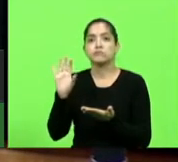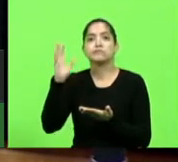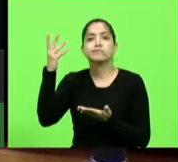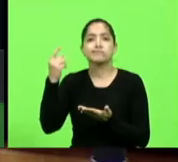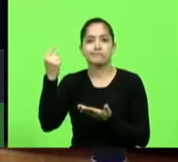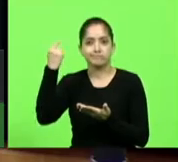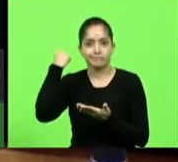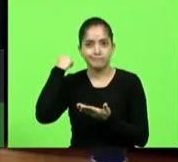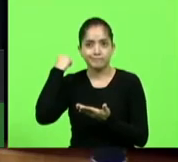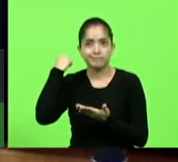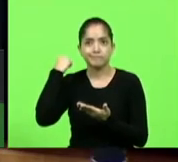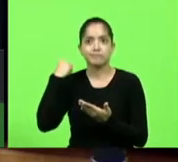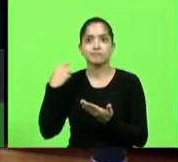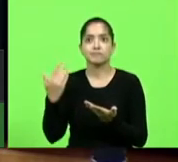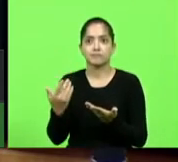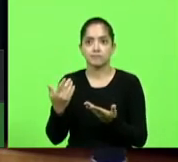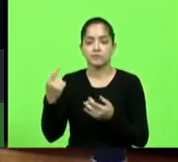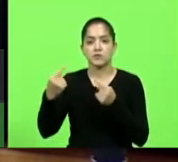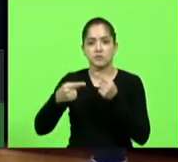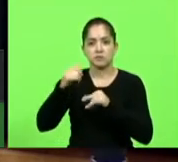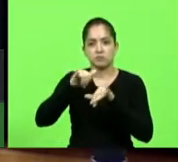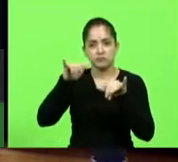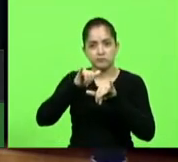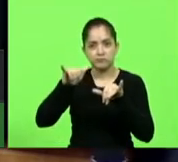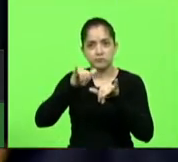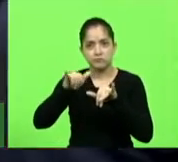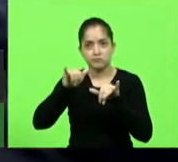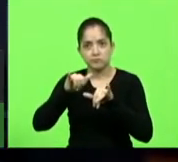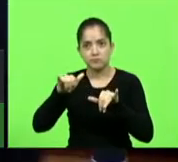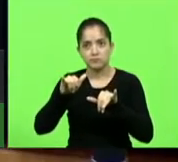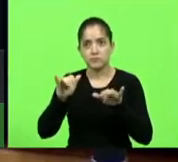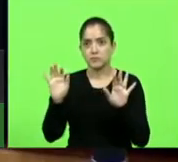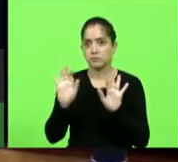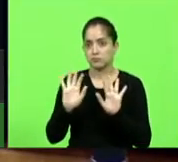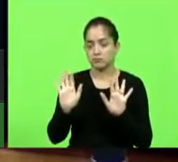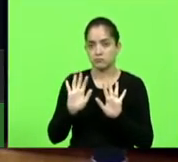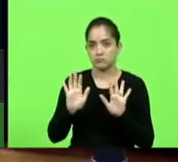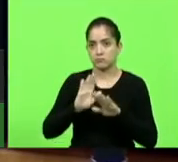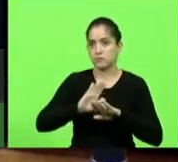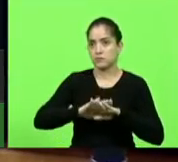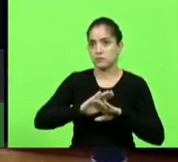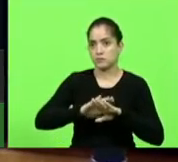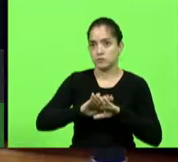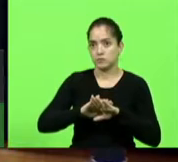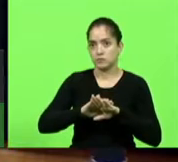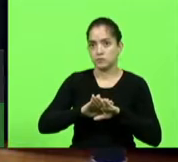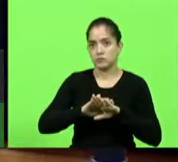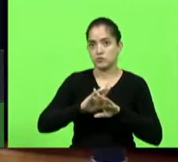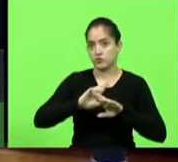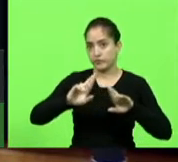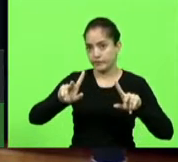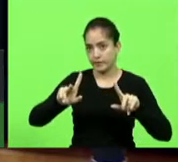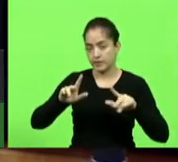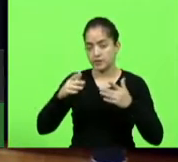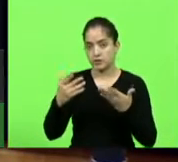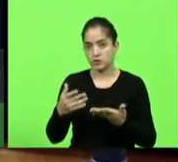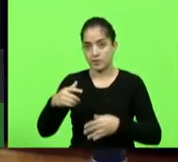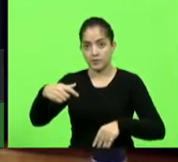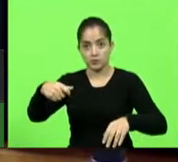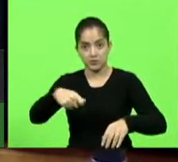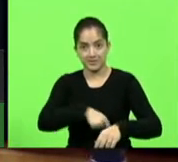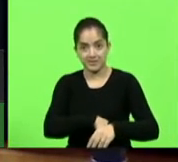já foi muito divulgado, e não se trata de divergência ideológica. a pessoa que deu a